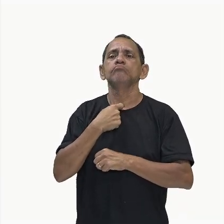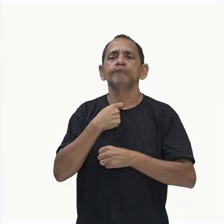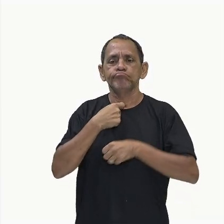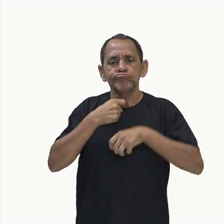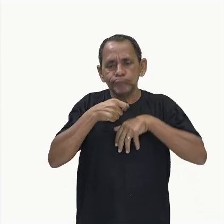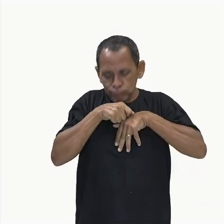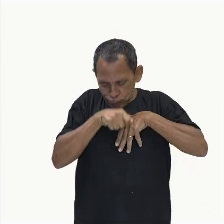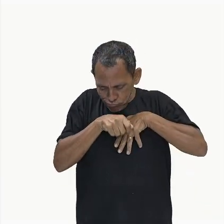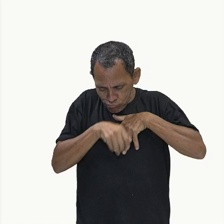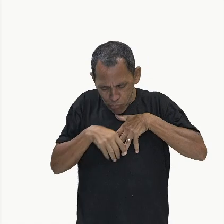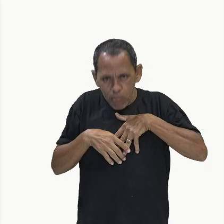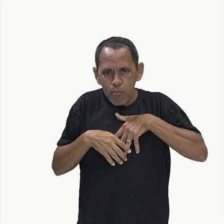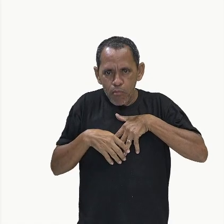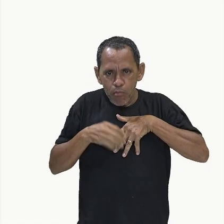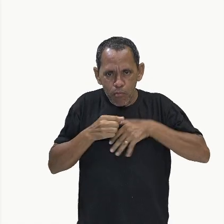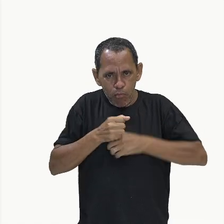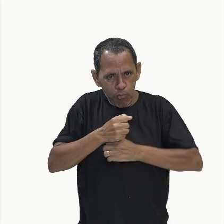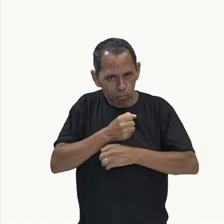um destes, ó,